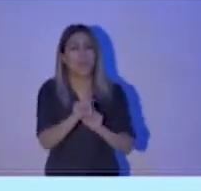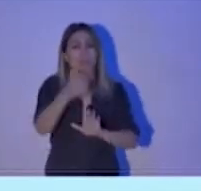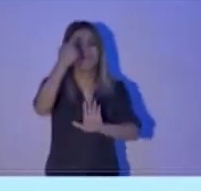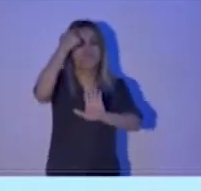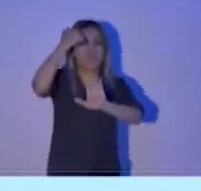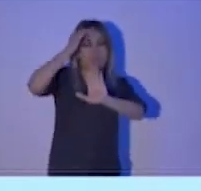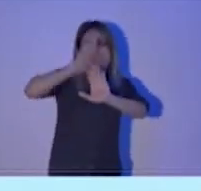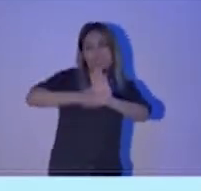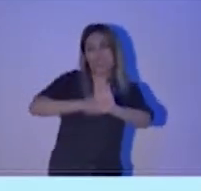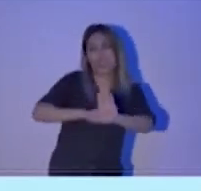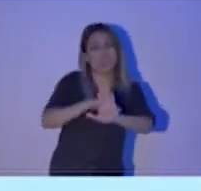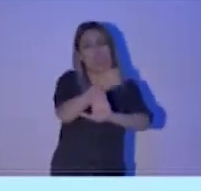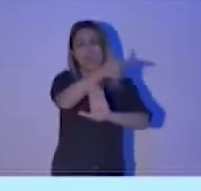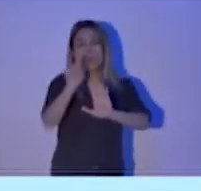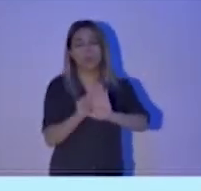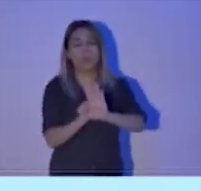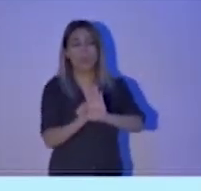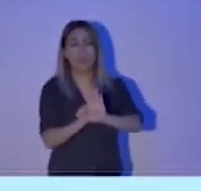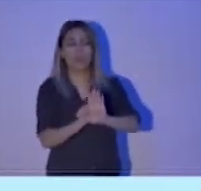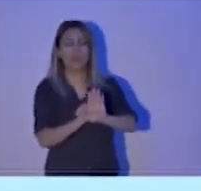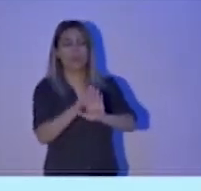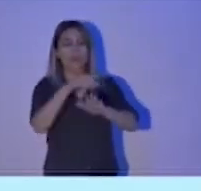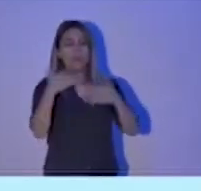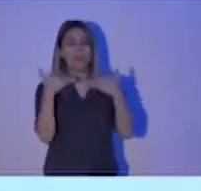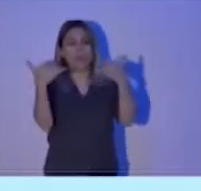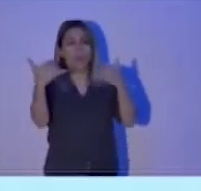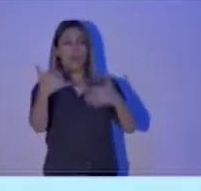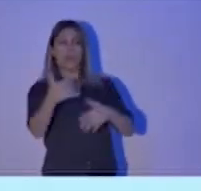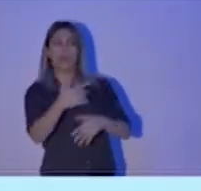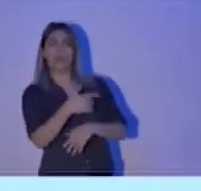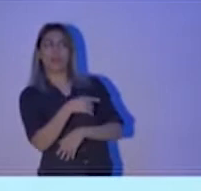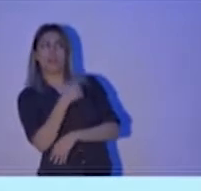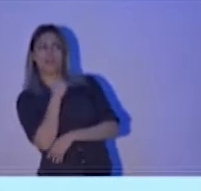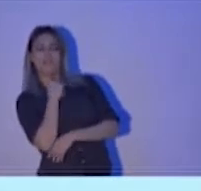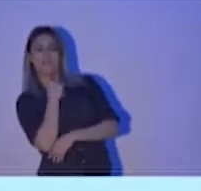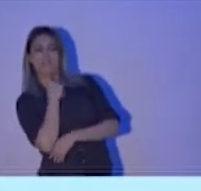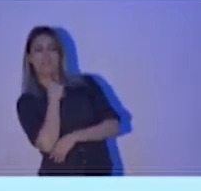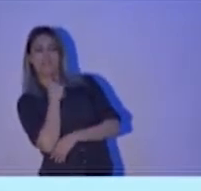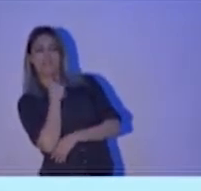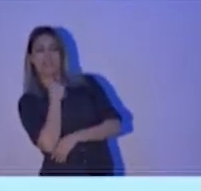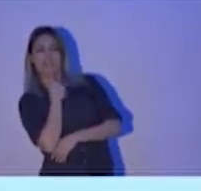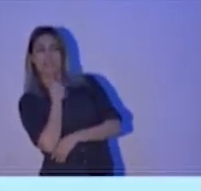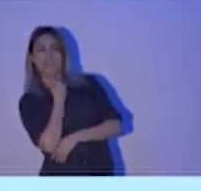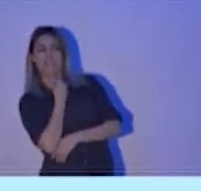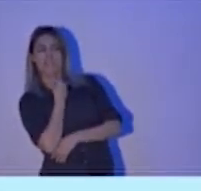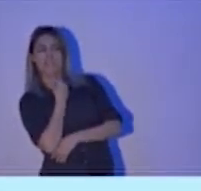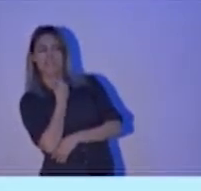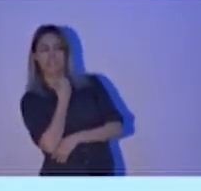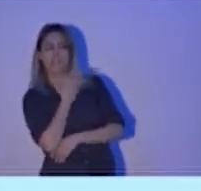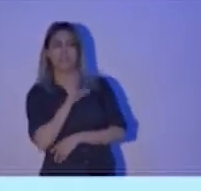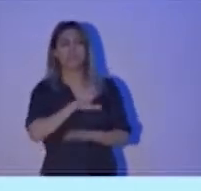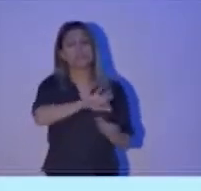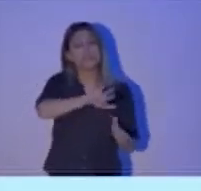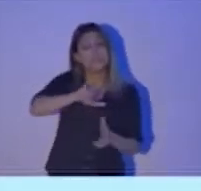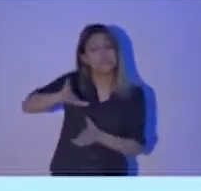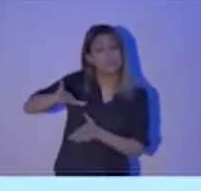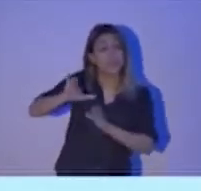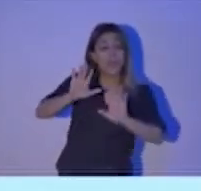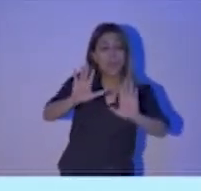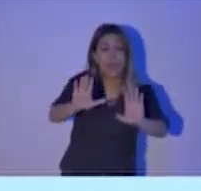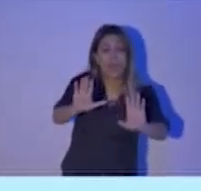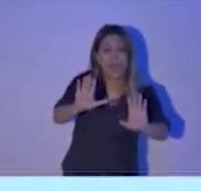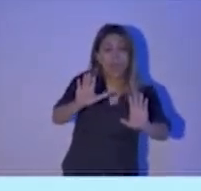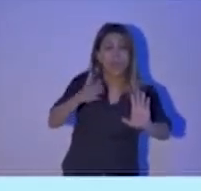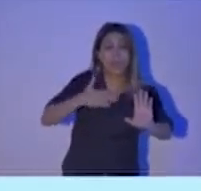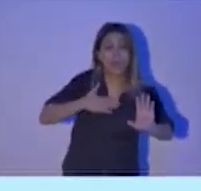Senhores, assim, eu estou falando de algo que eu tenho pregado e vocês não vão encontrar, desculpa, ninguém